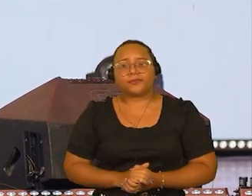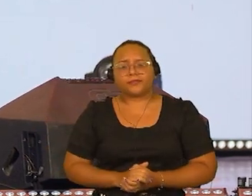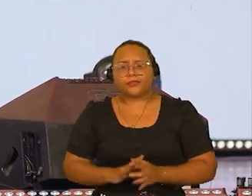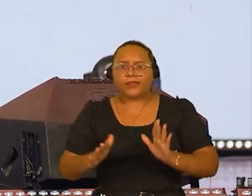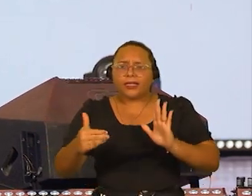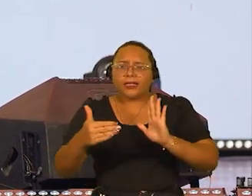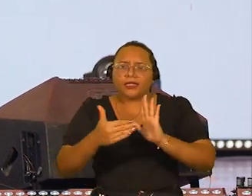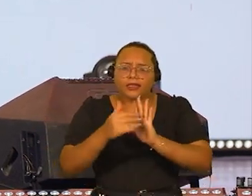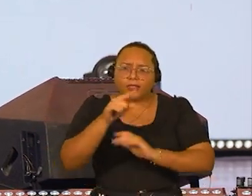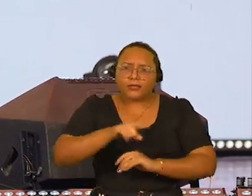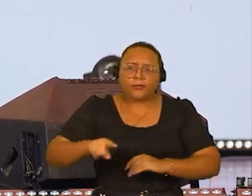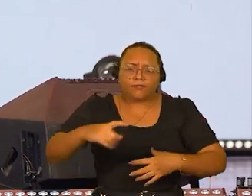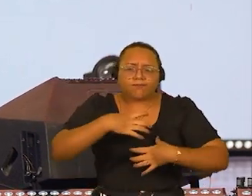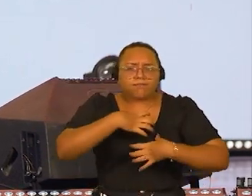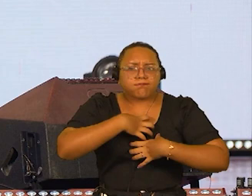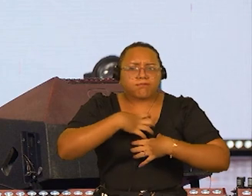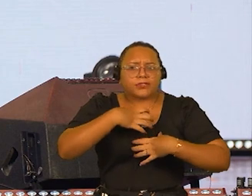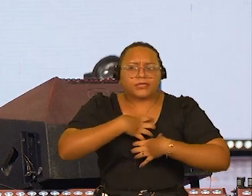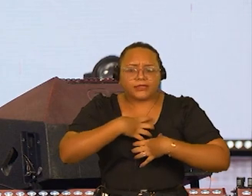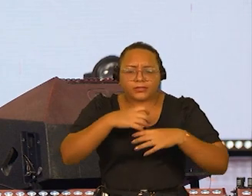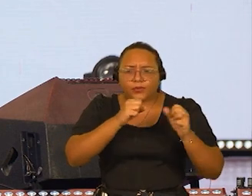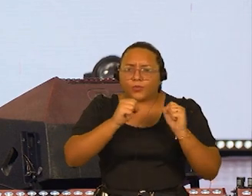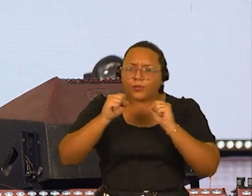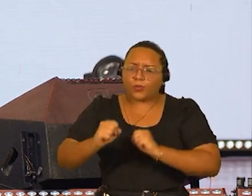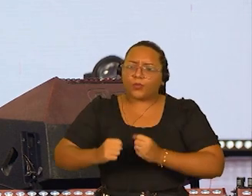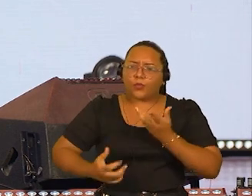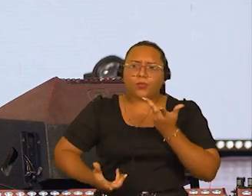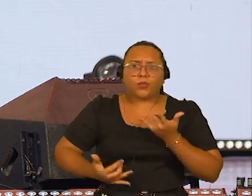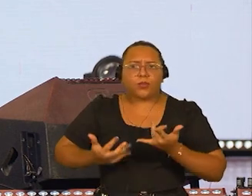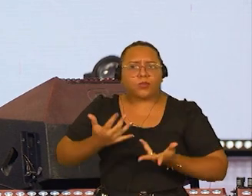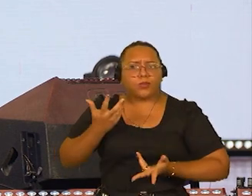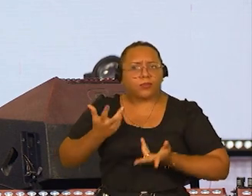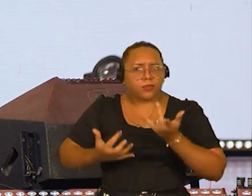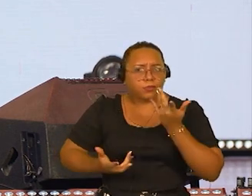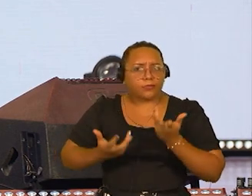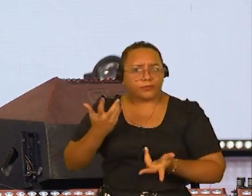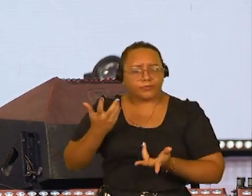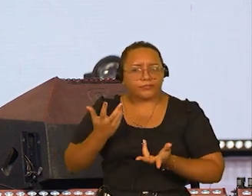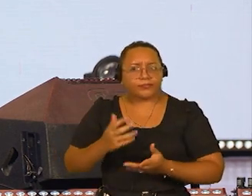até que sejais revestidos de poder.